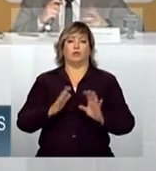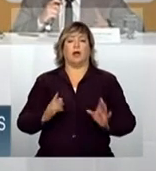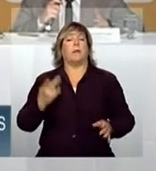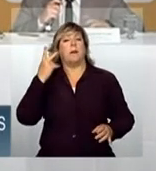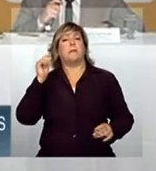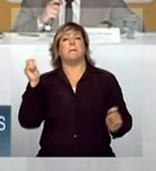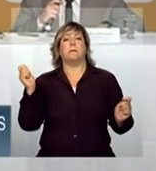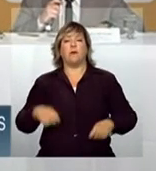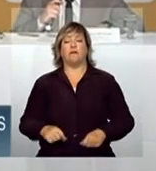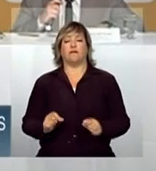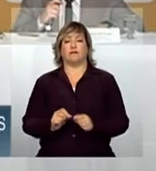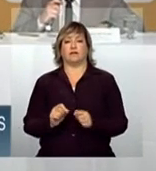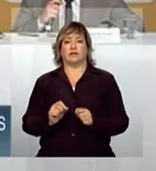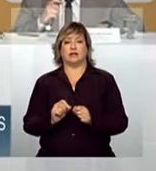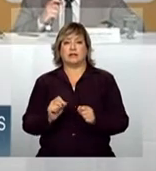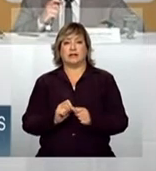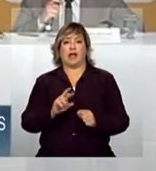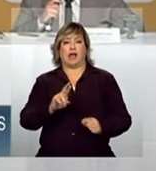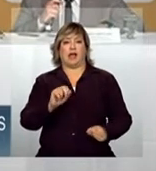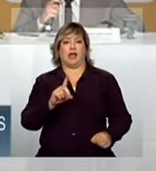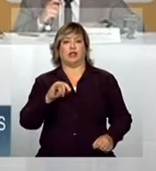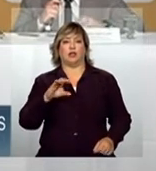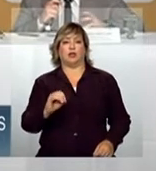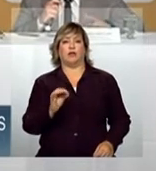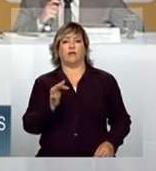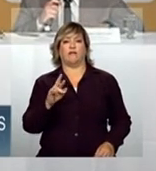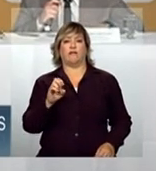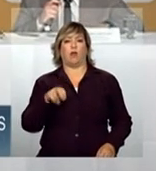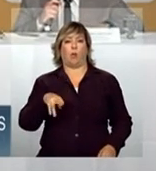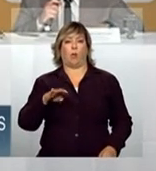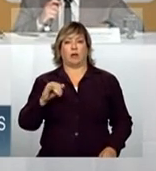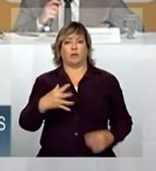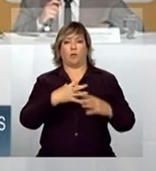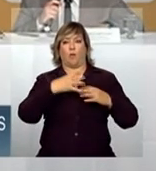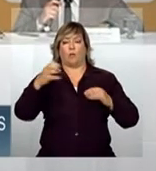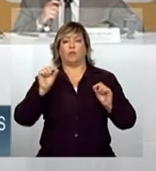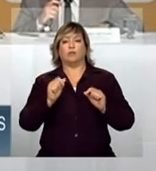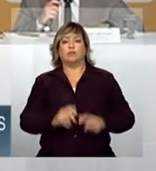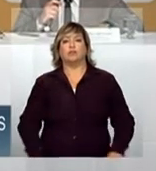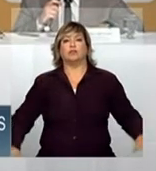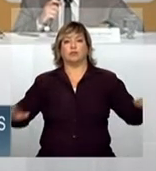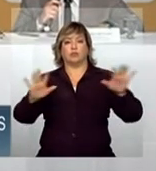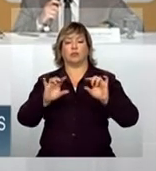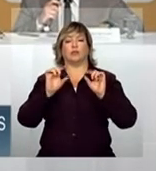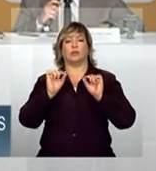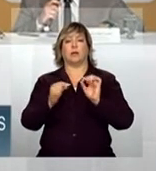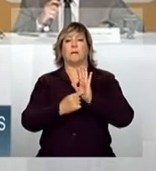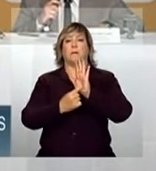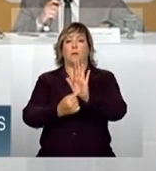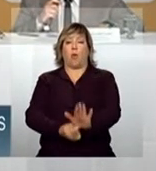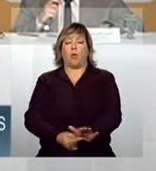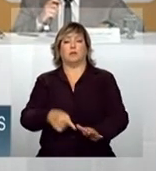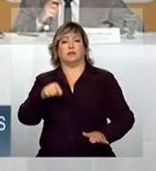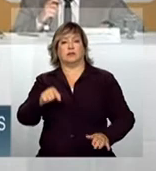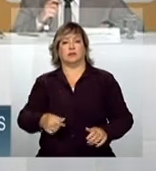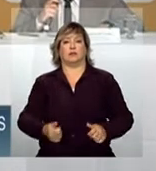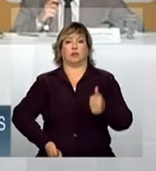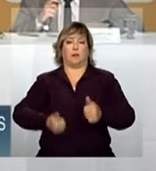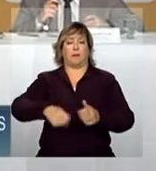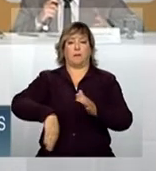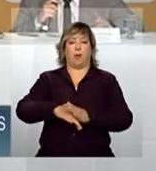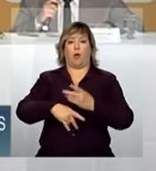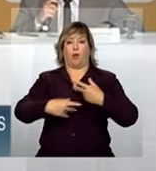fazer a coordenação das radiofrequências que serão utilizadas, aquilo que vai ser usado na transmissão do evento.